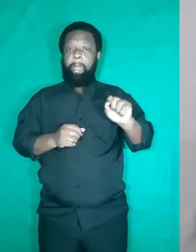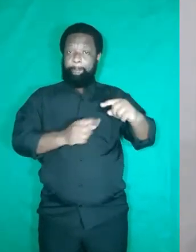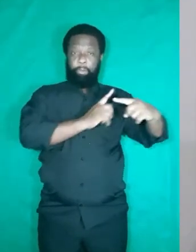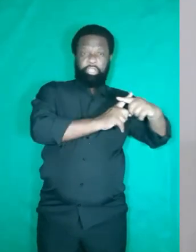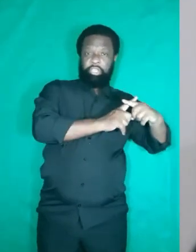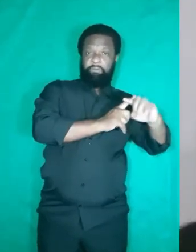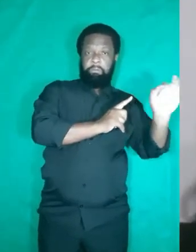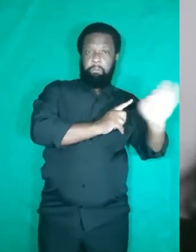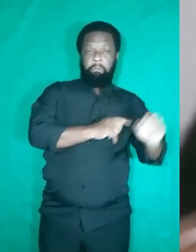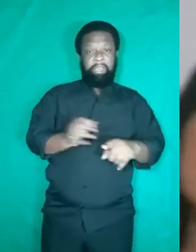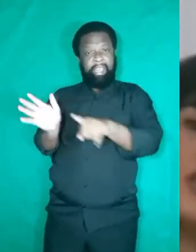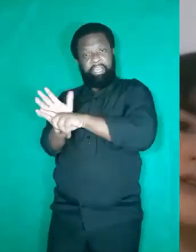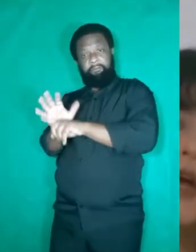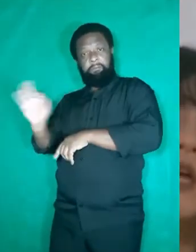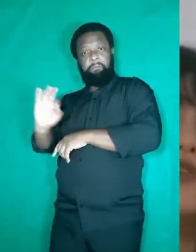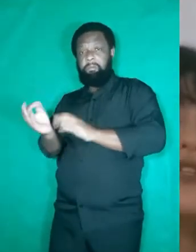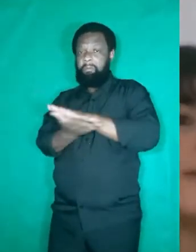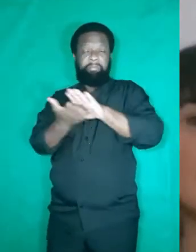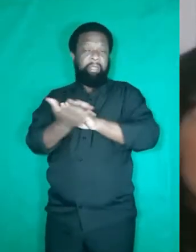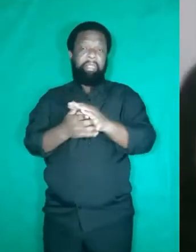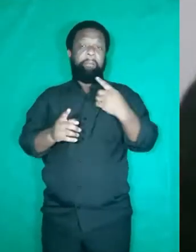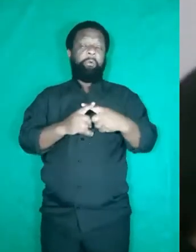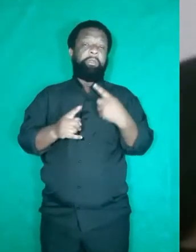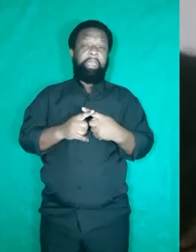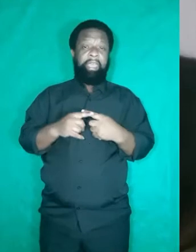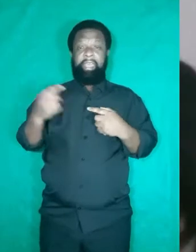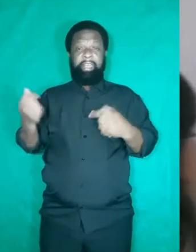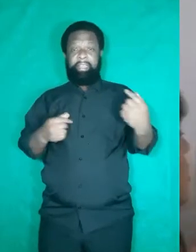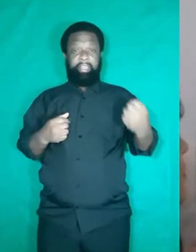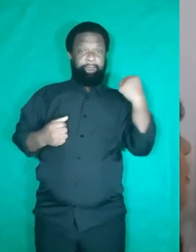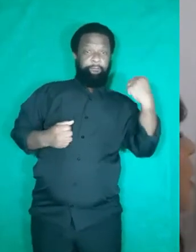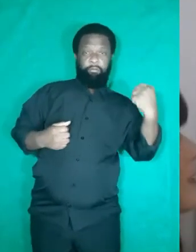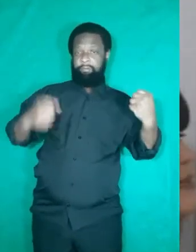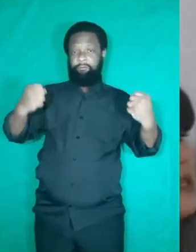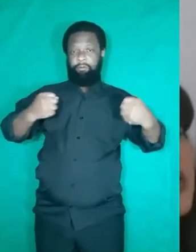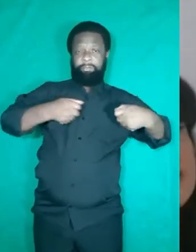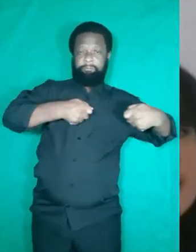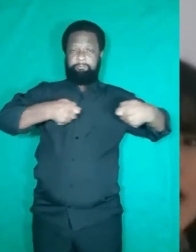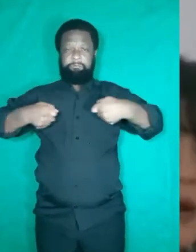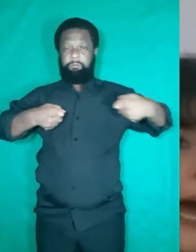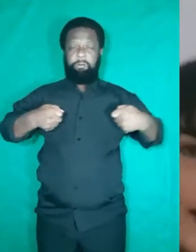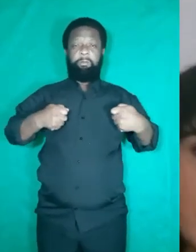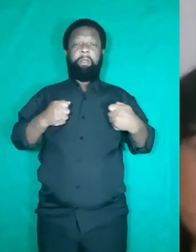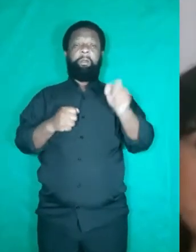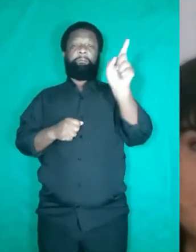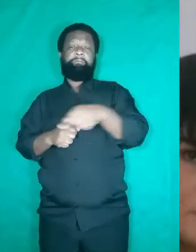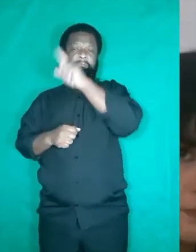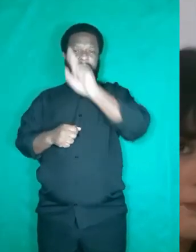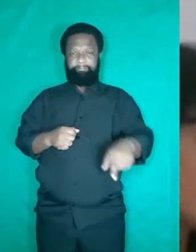um polo positivo e um polo negativo, justamente porque essas forças se